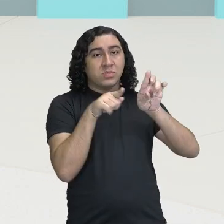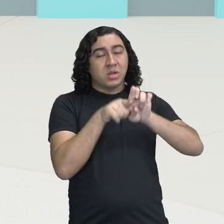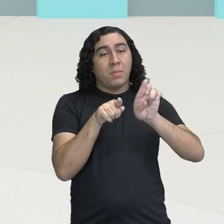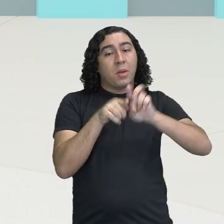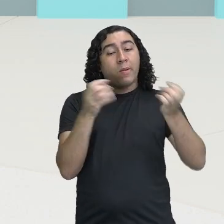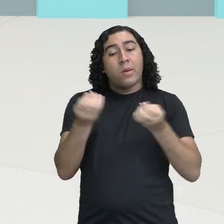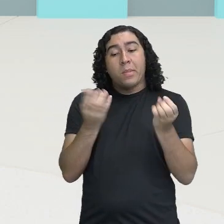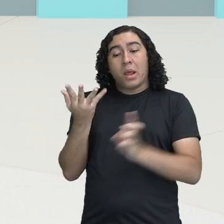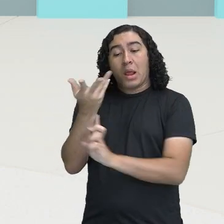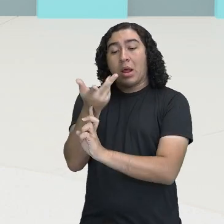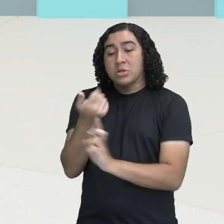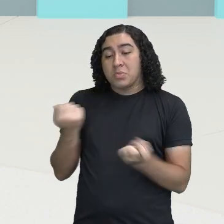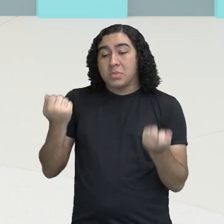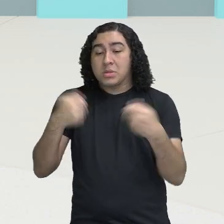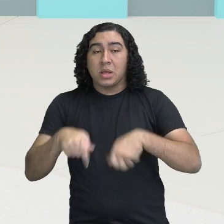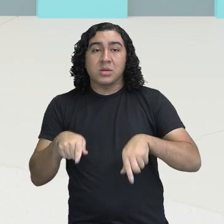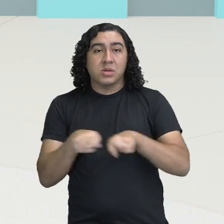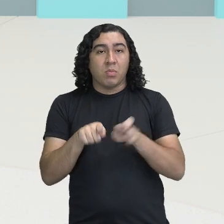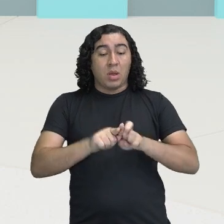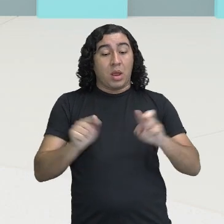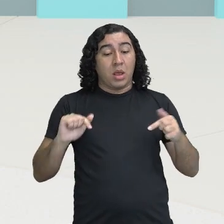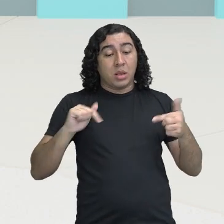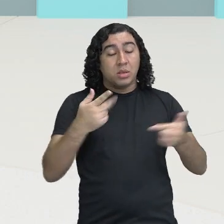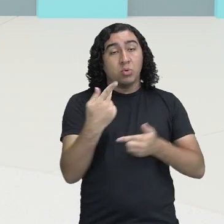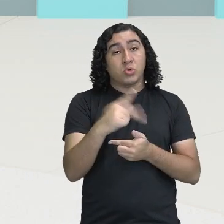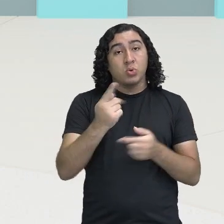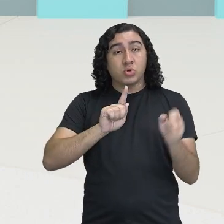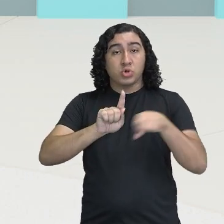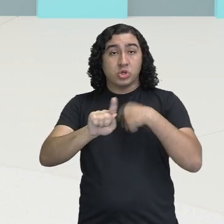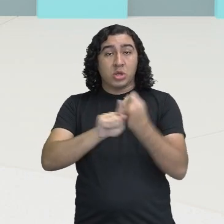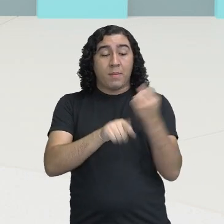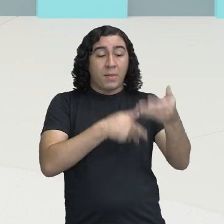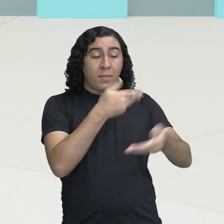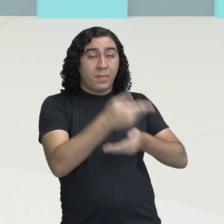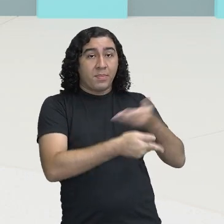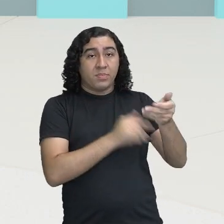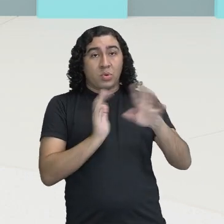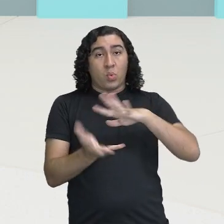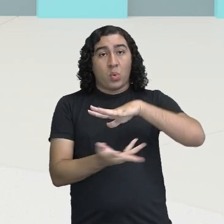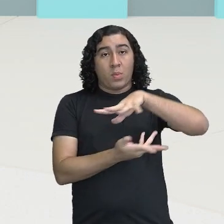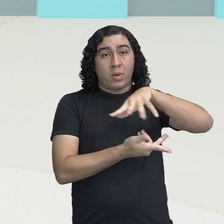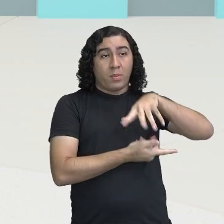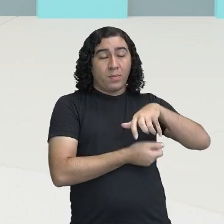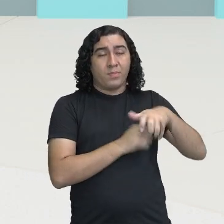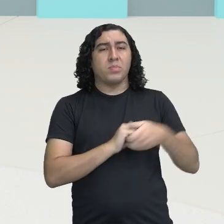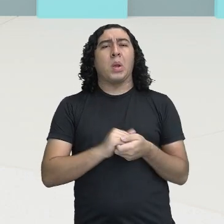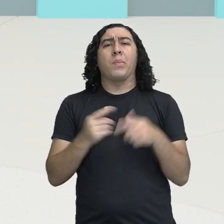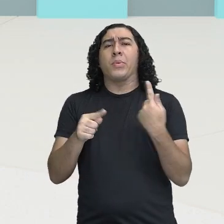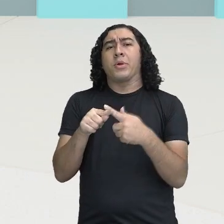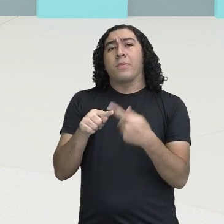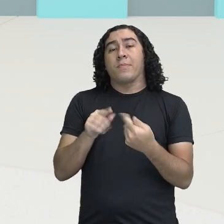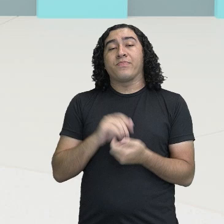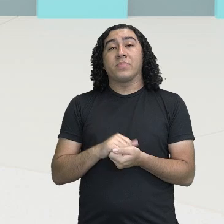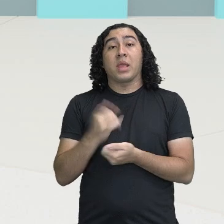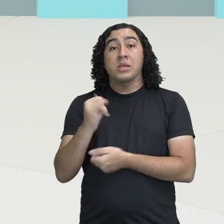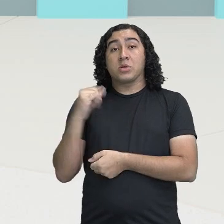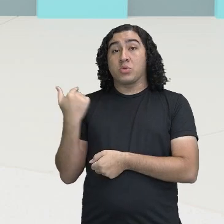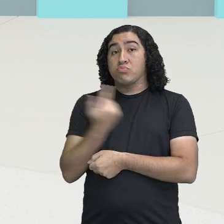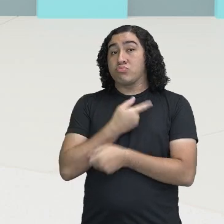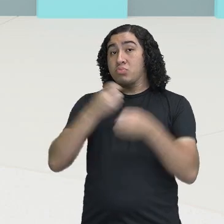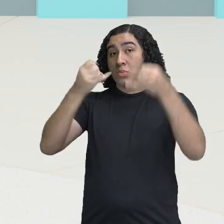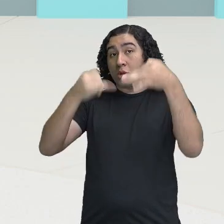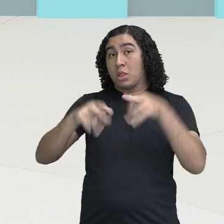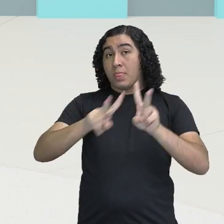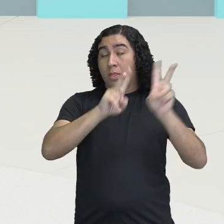estilos artísticos e suas práticas nas interações sociais em âmbito global. Por quê? Quando falamos disso,